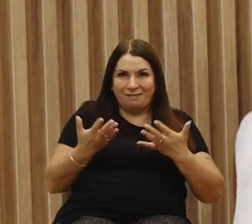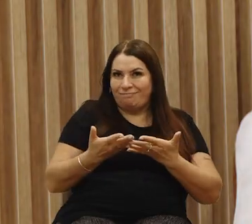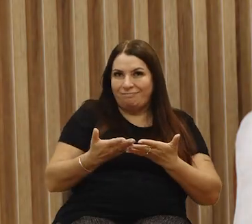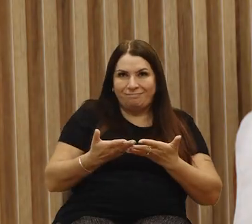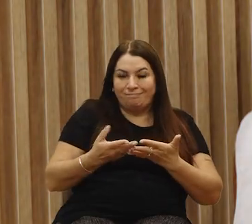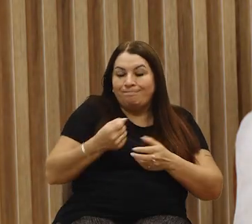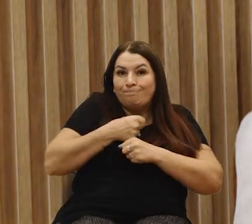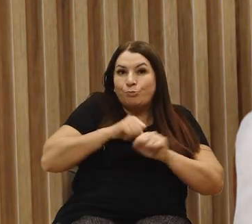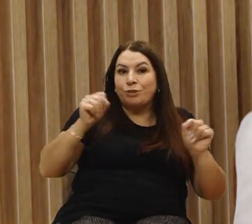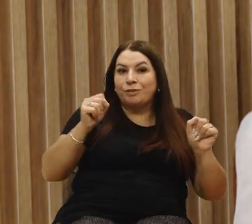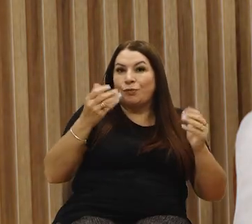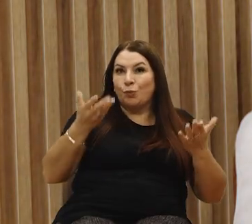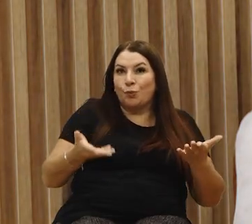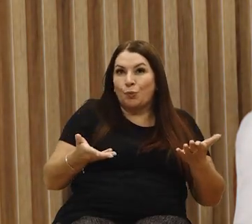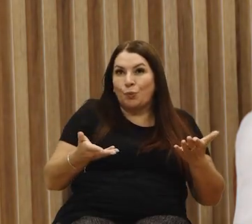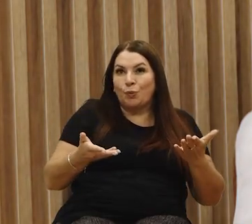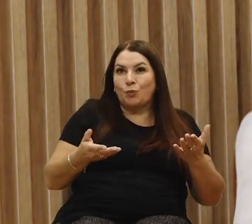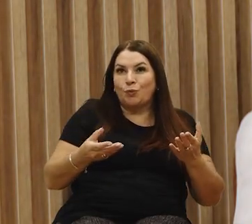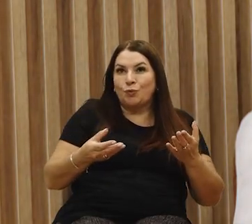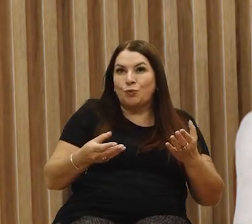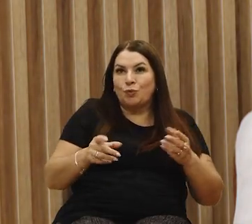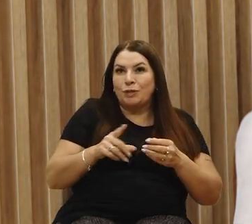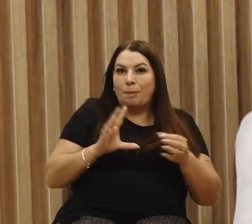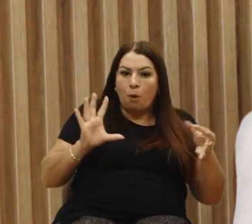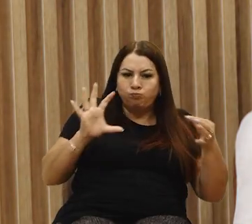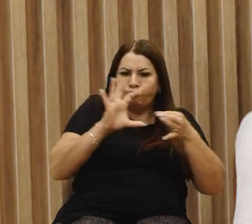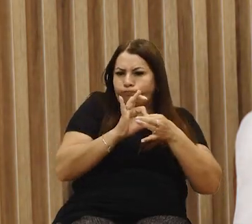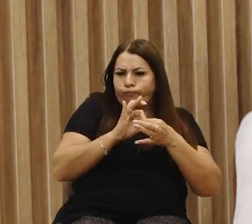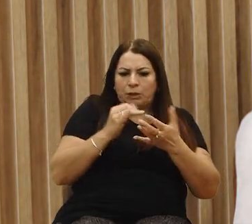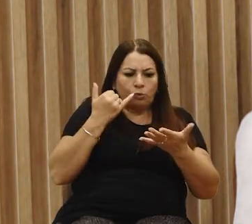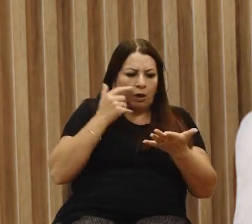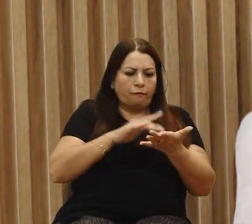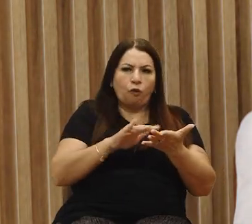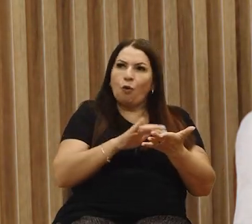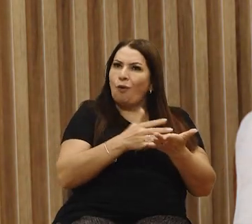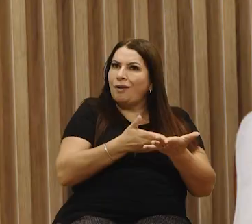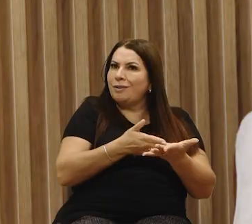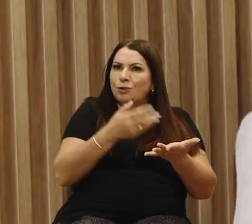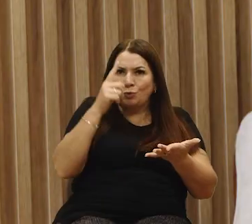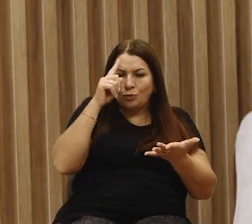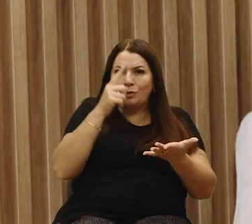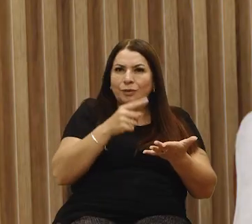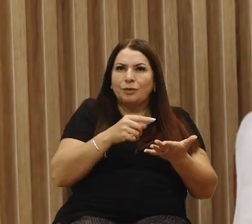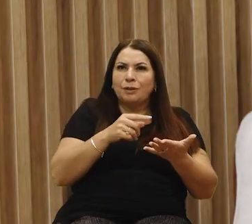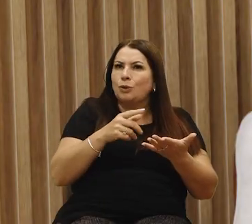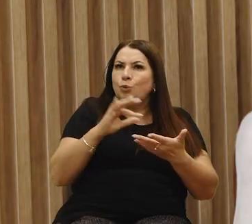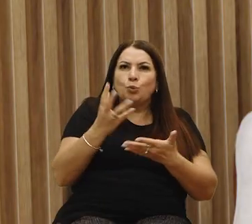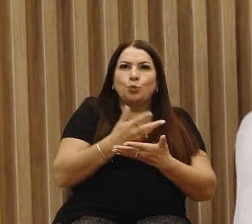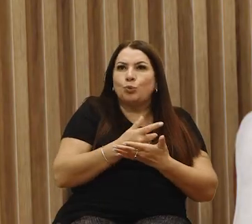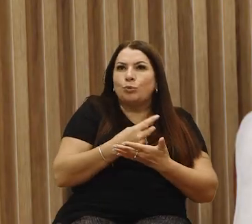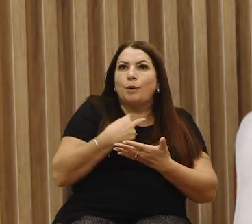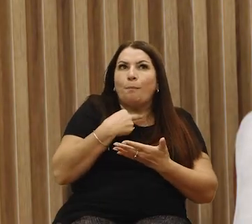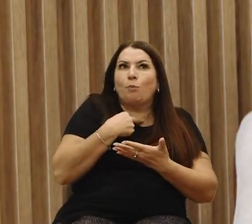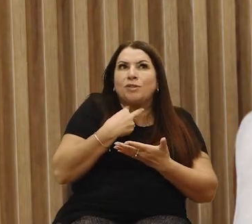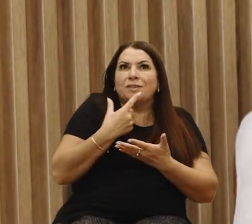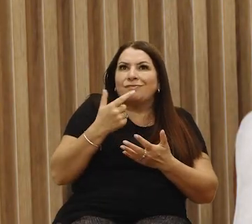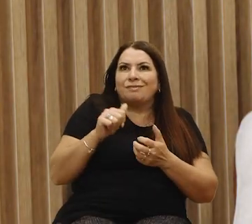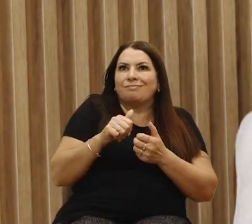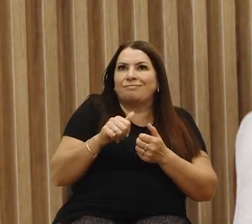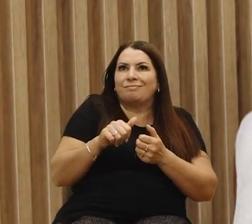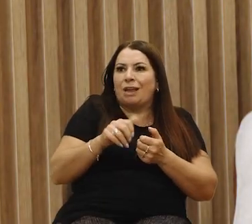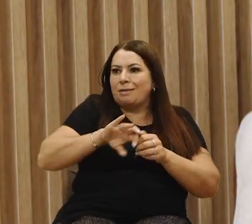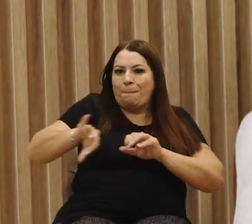É impossível hoje, com a conectividade que a gente tem na mão, com celular, com telas, com tudo, você não